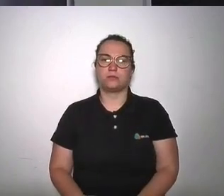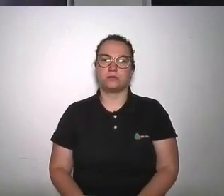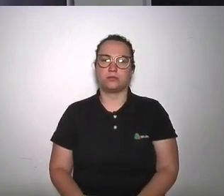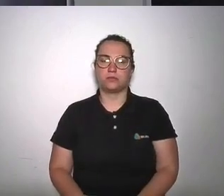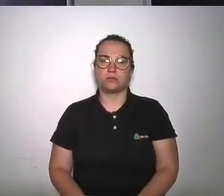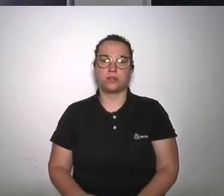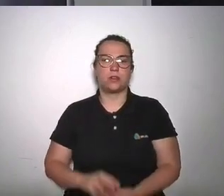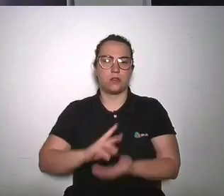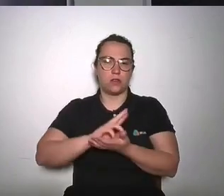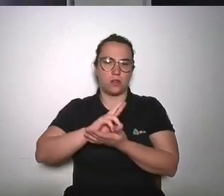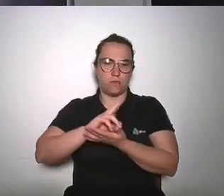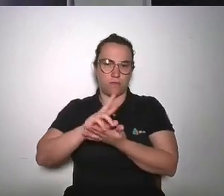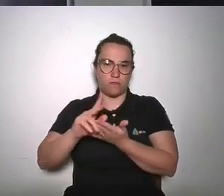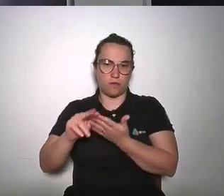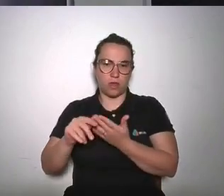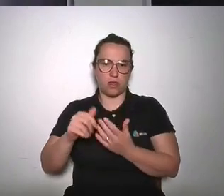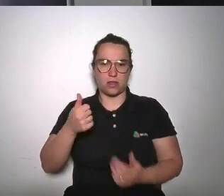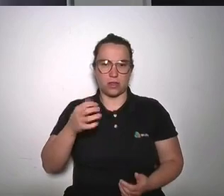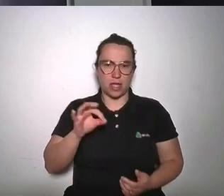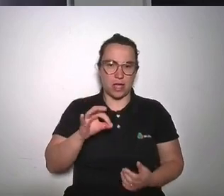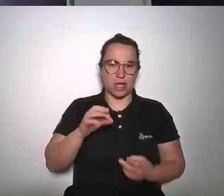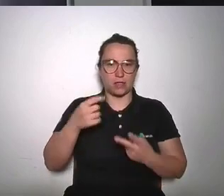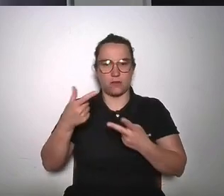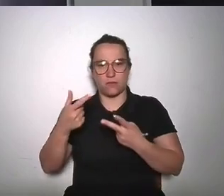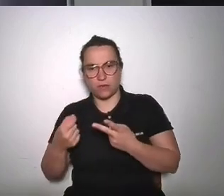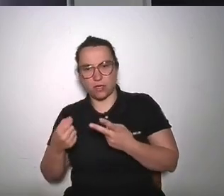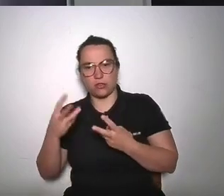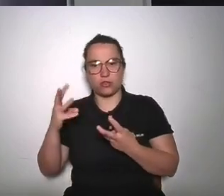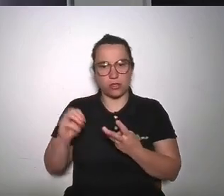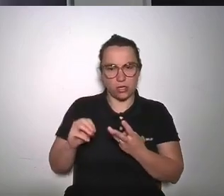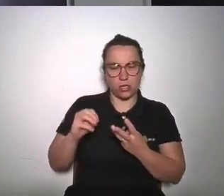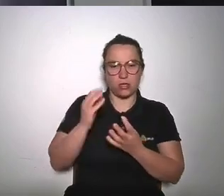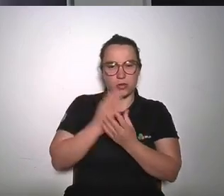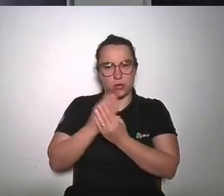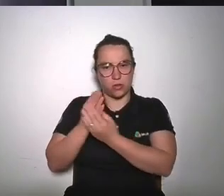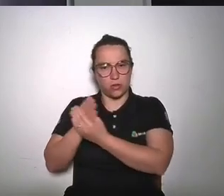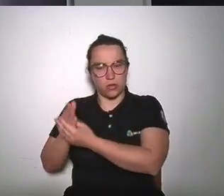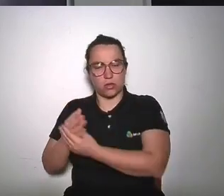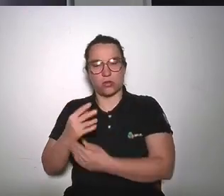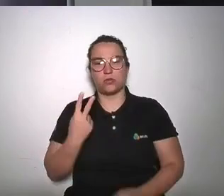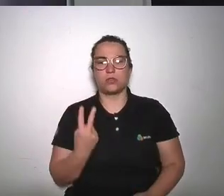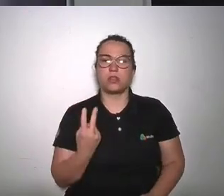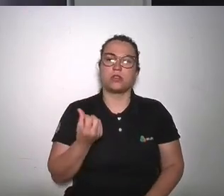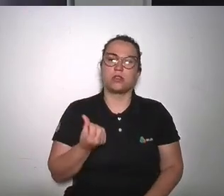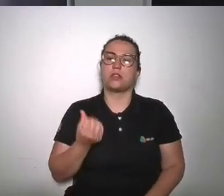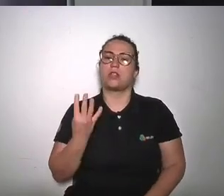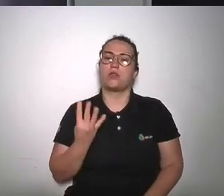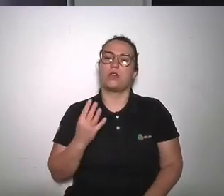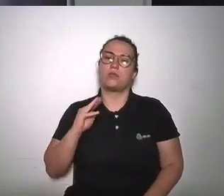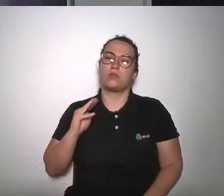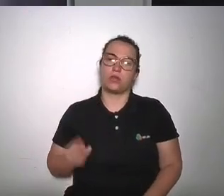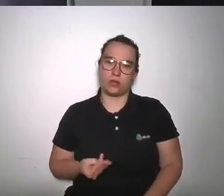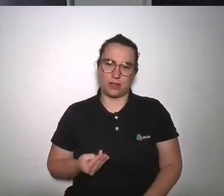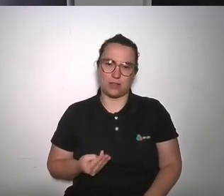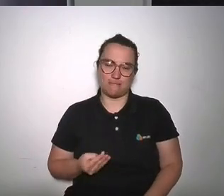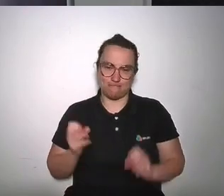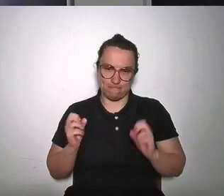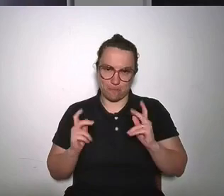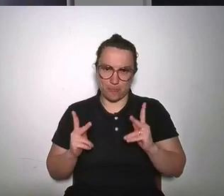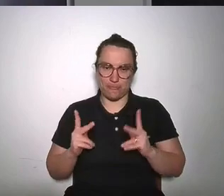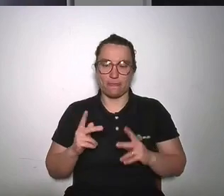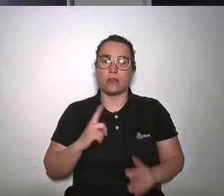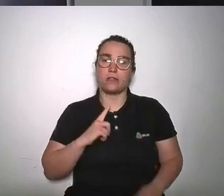várias, picadinho, 10.000 aqui, 20.000 ali, 30 lá, fechando-se 264.707. Então, se eu tenho uma receita